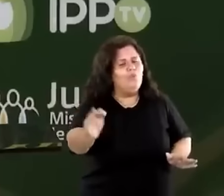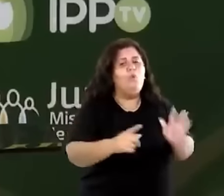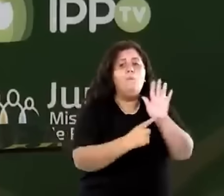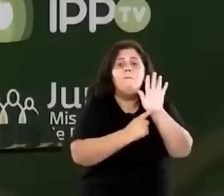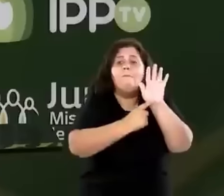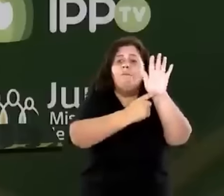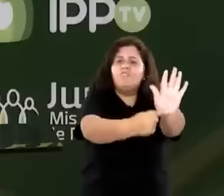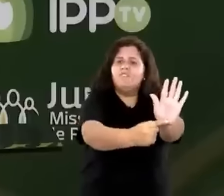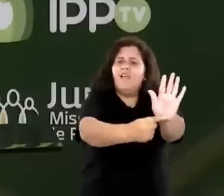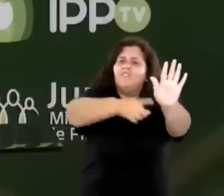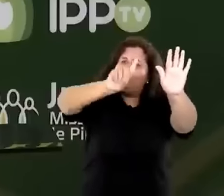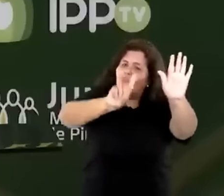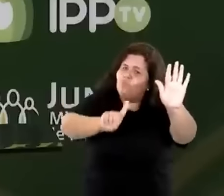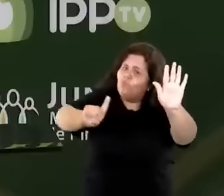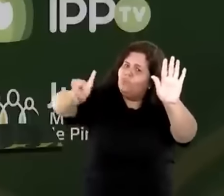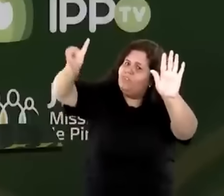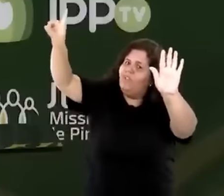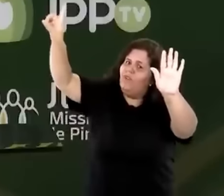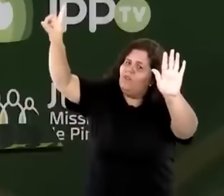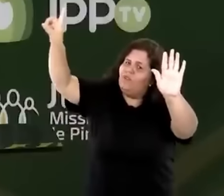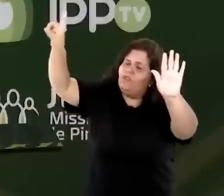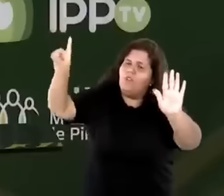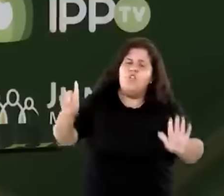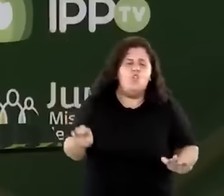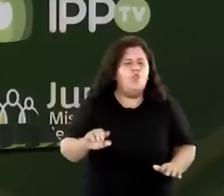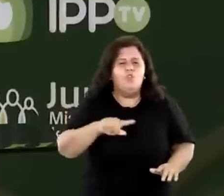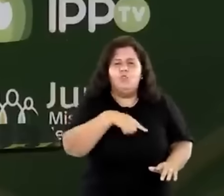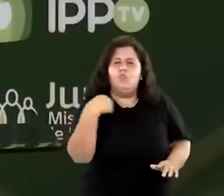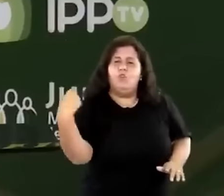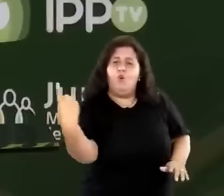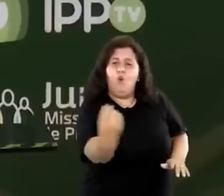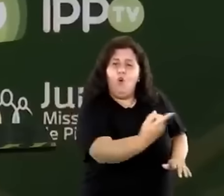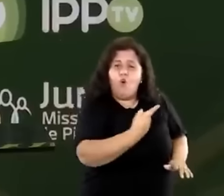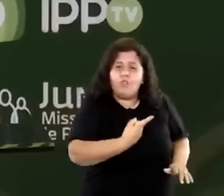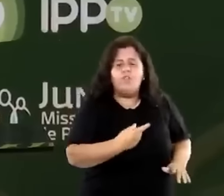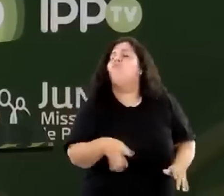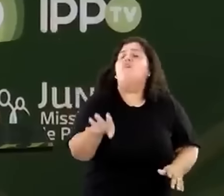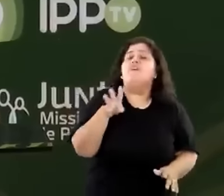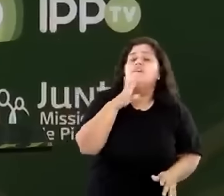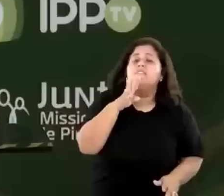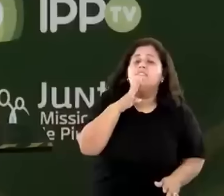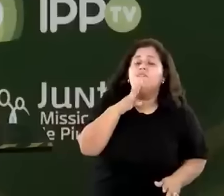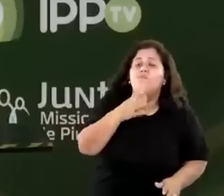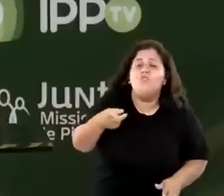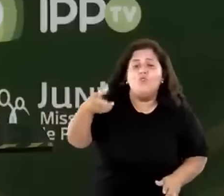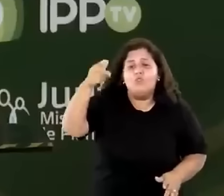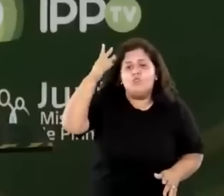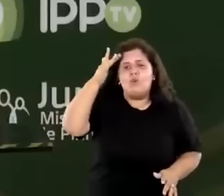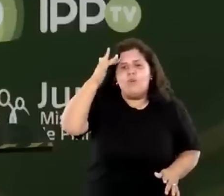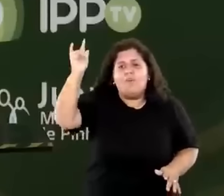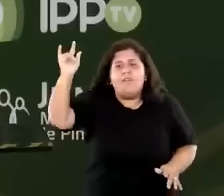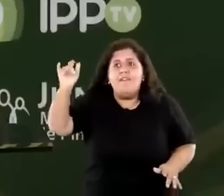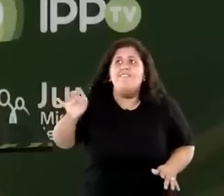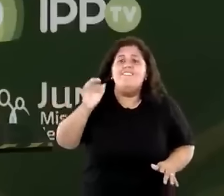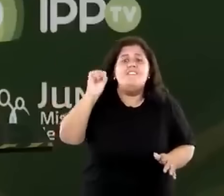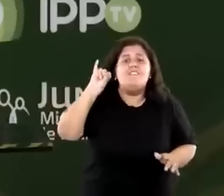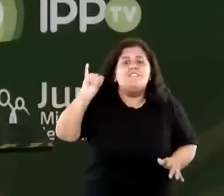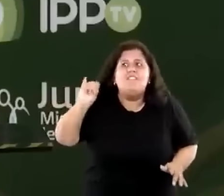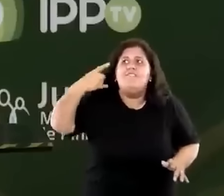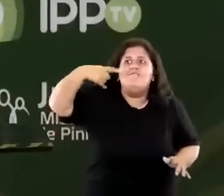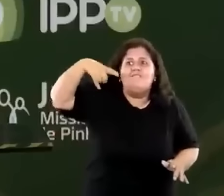por Deus nós só podemos conhecer o amanhã se Deus no revelar a